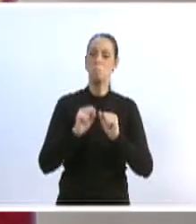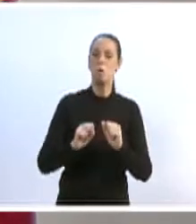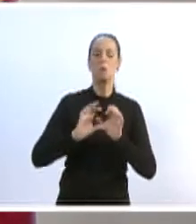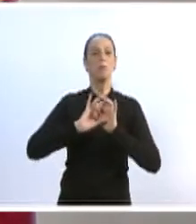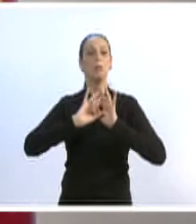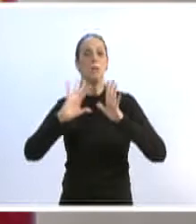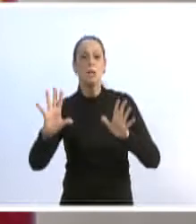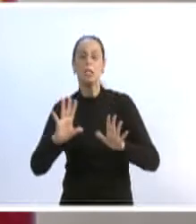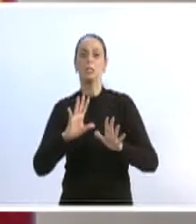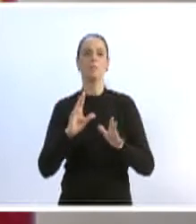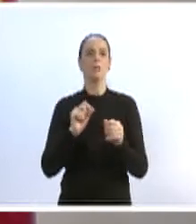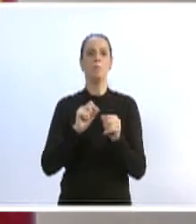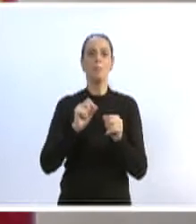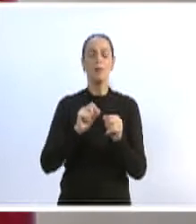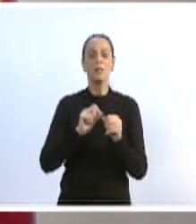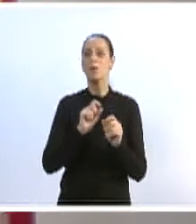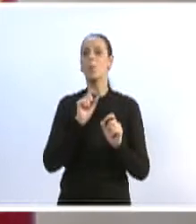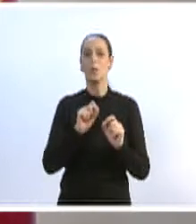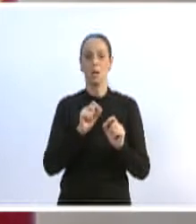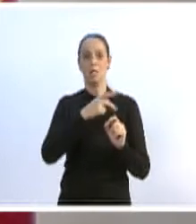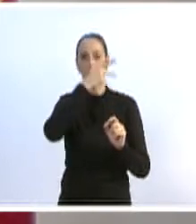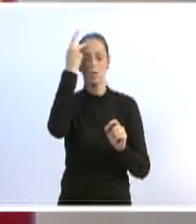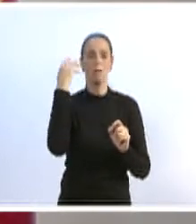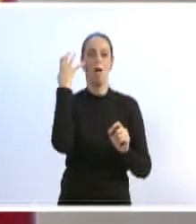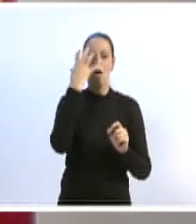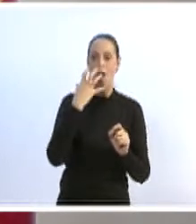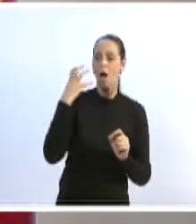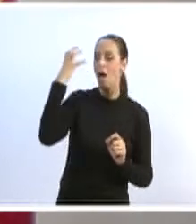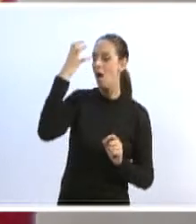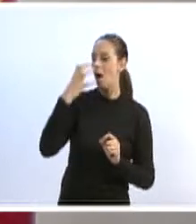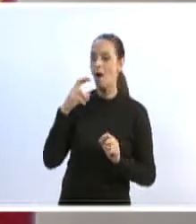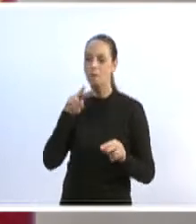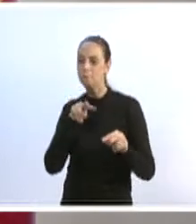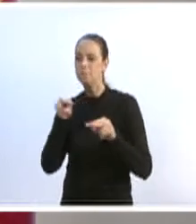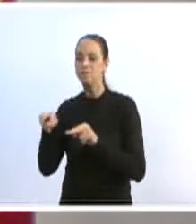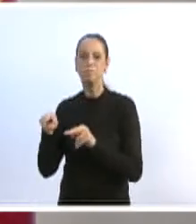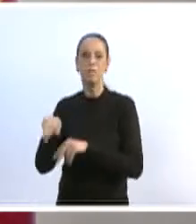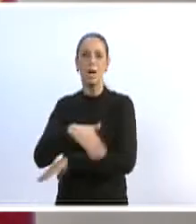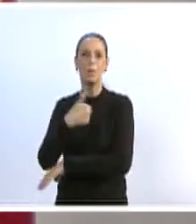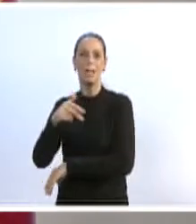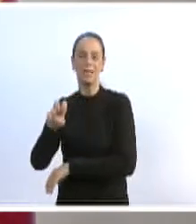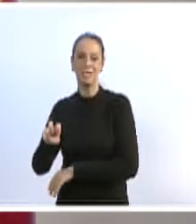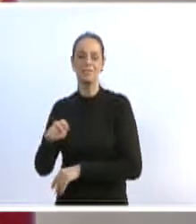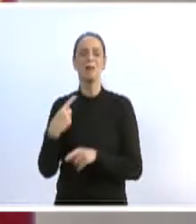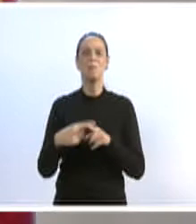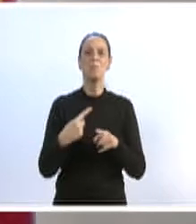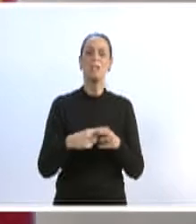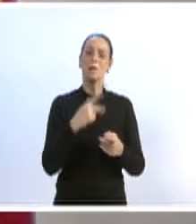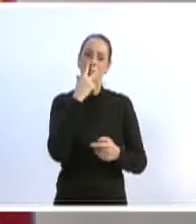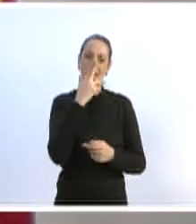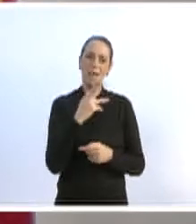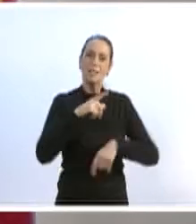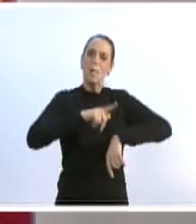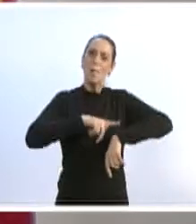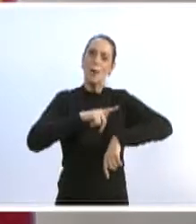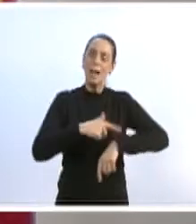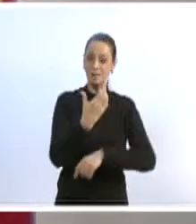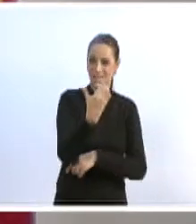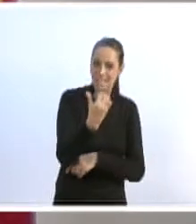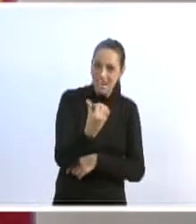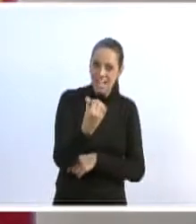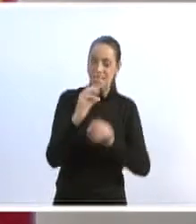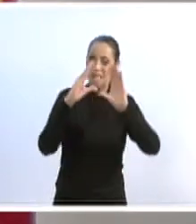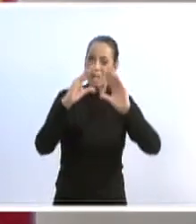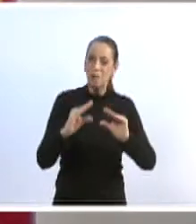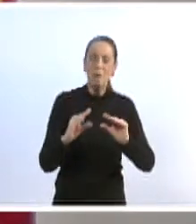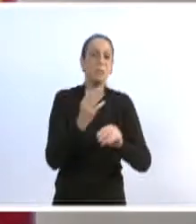que tem ser feito para chamar as pessoas para ao invés de fugir e da rua 15 a partir das 18 horas fique visitando